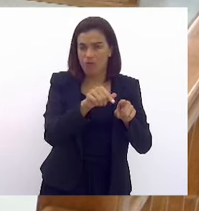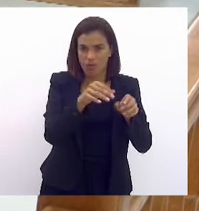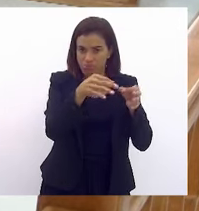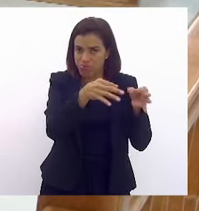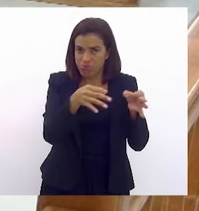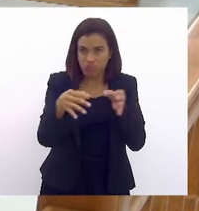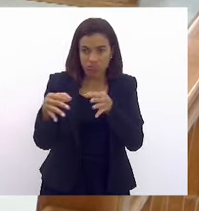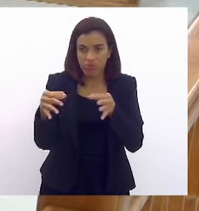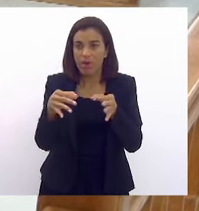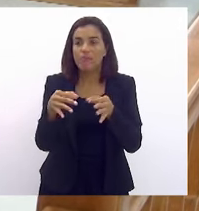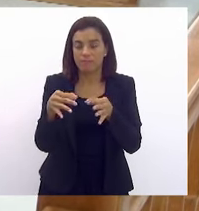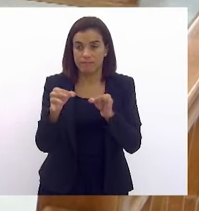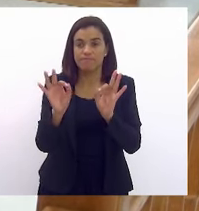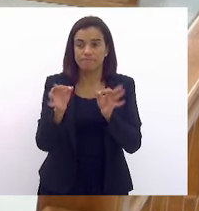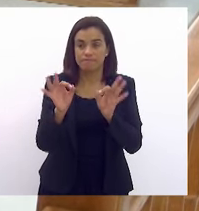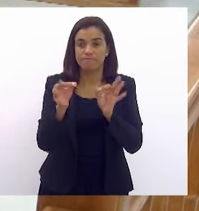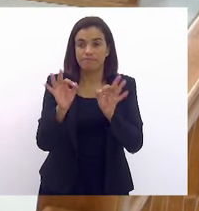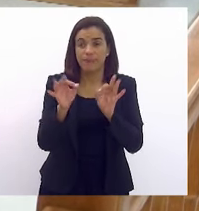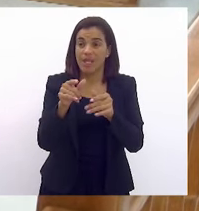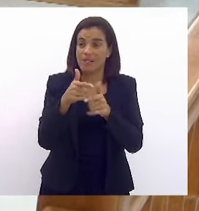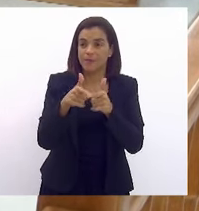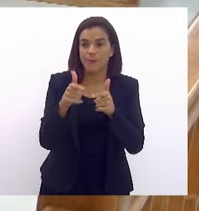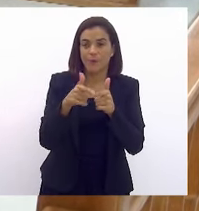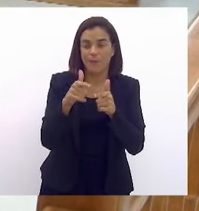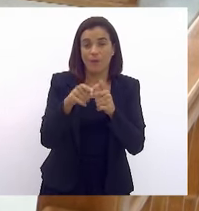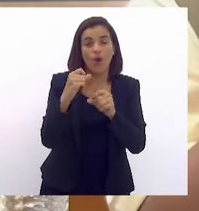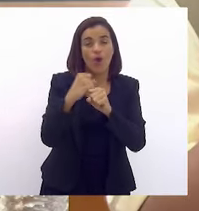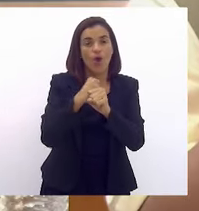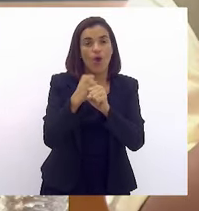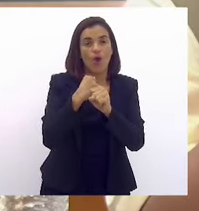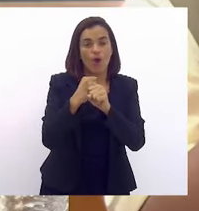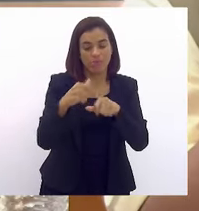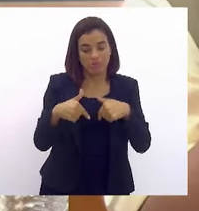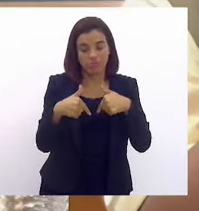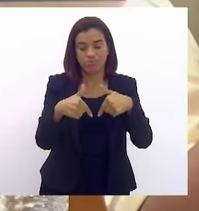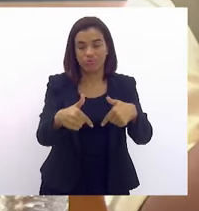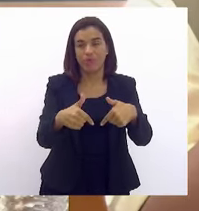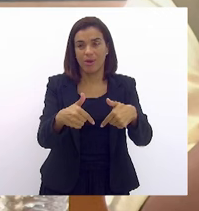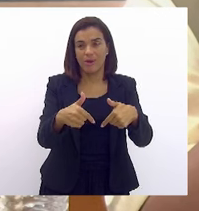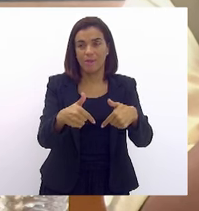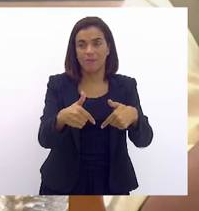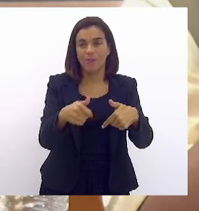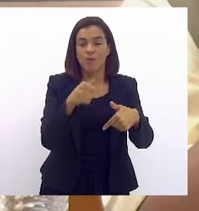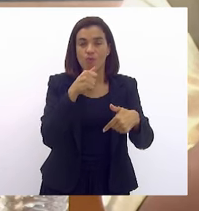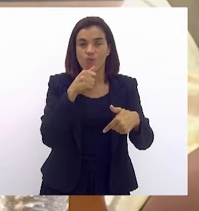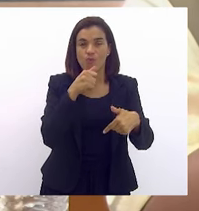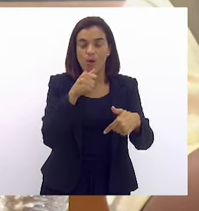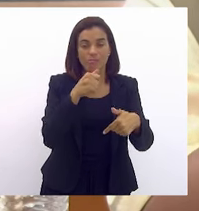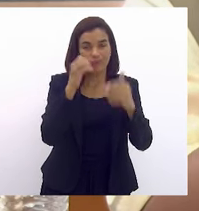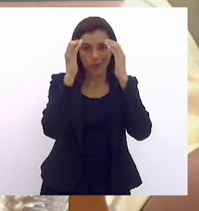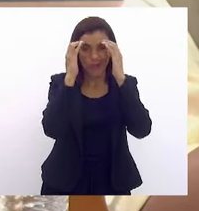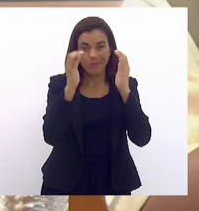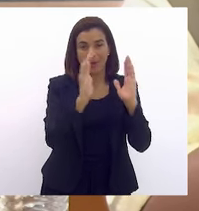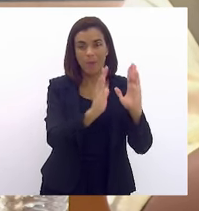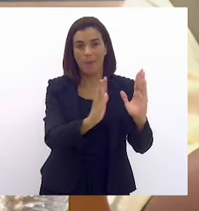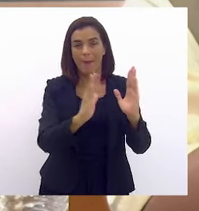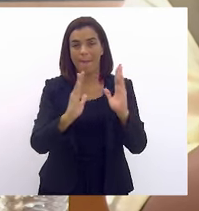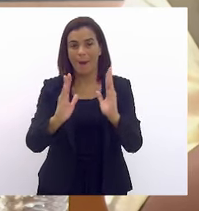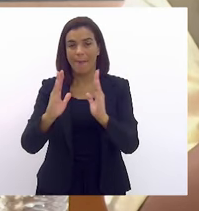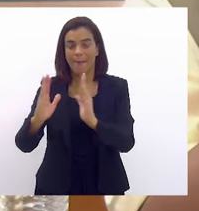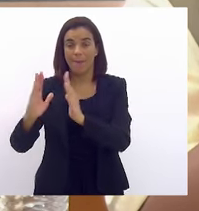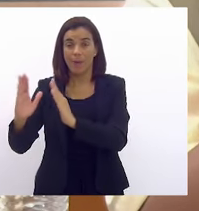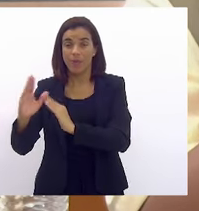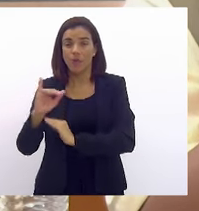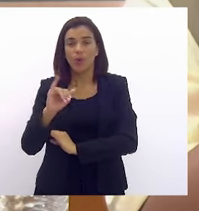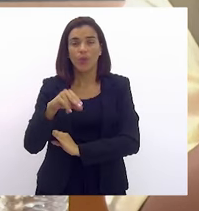teve necessidade? Não, não foi. Justamente esse que foi o problema. Entendi. Foram obras que foram feitas sem o devido procedimento. Lá o INEA alega, se